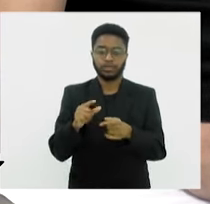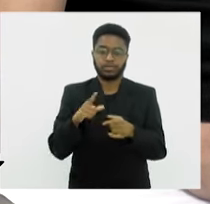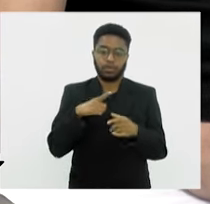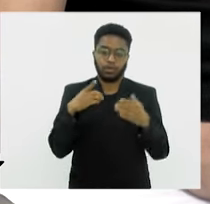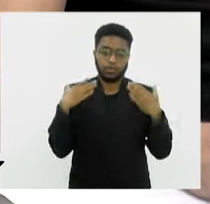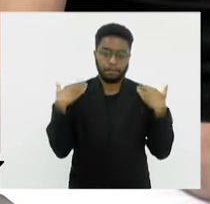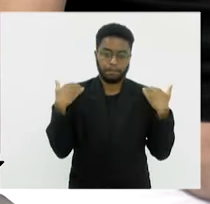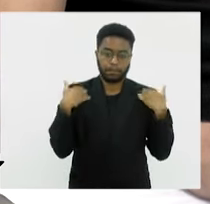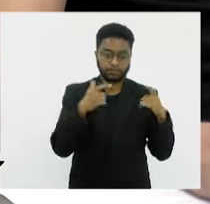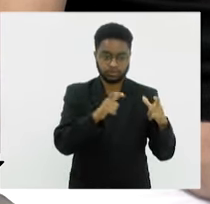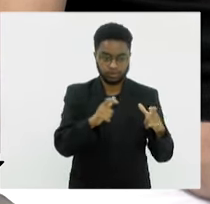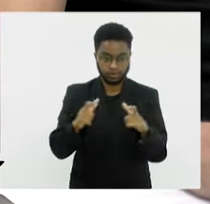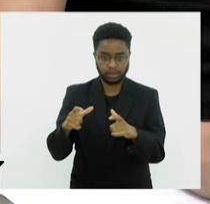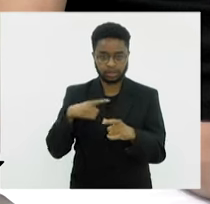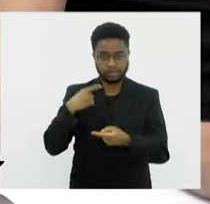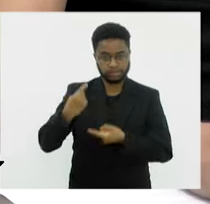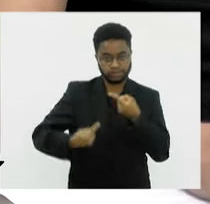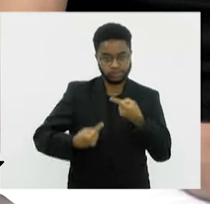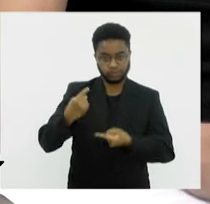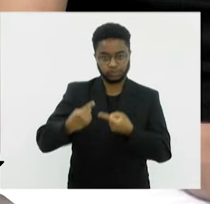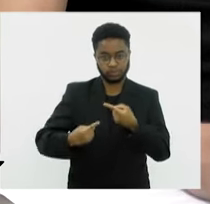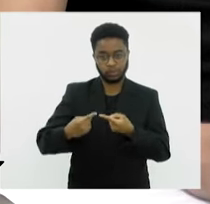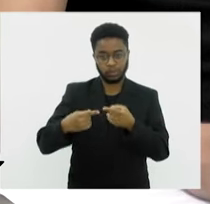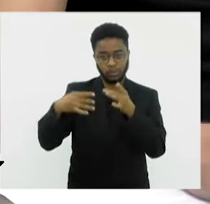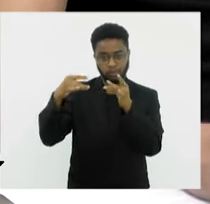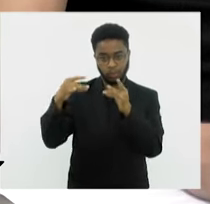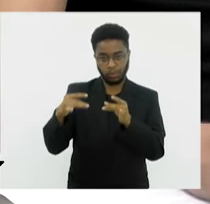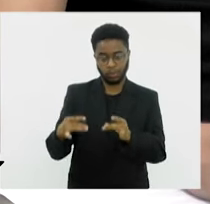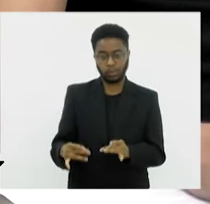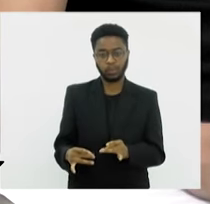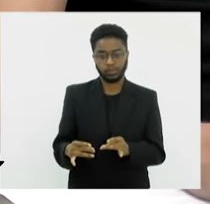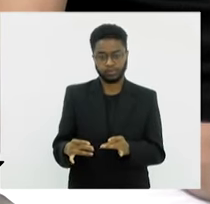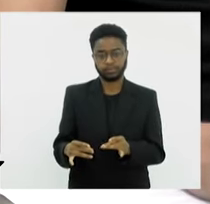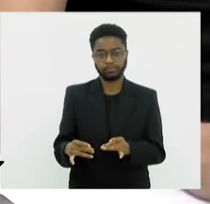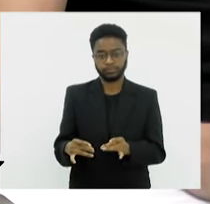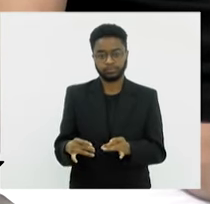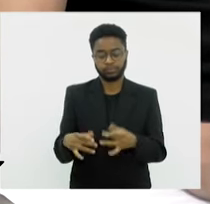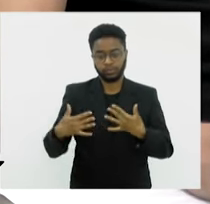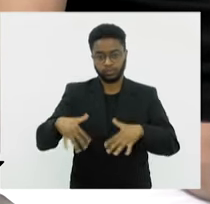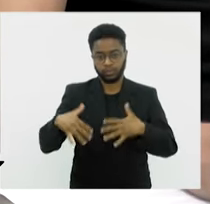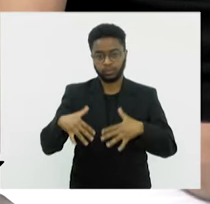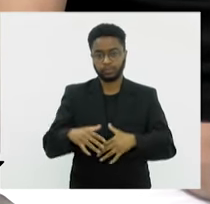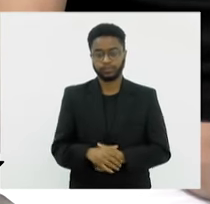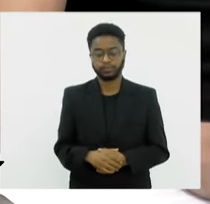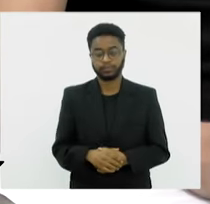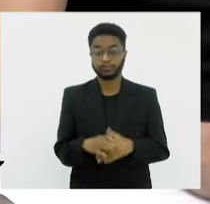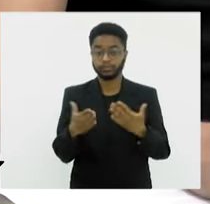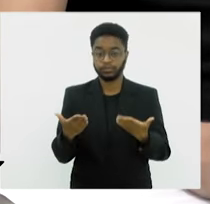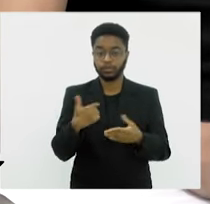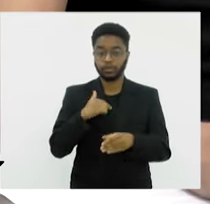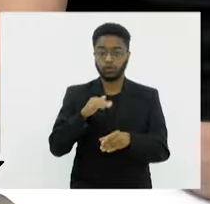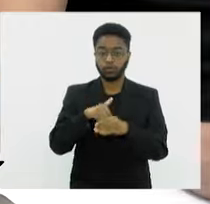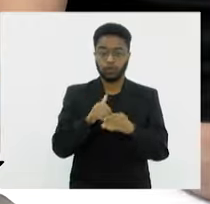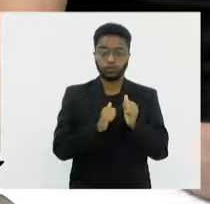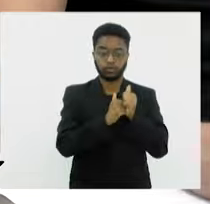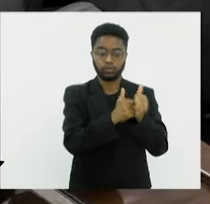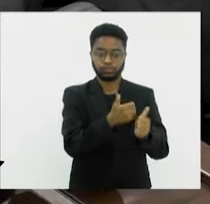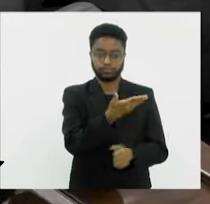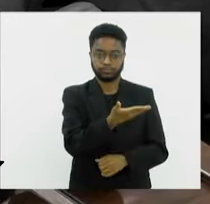locais gerou uma discussão de tal vulto e de tal monta. Então, eu voto com a